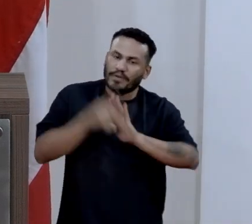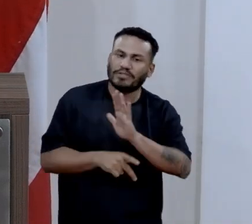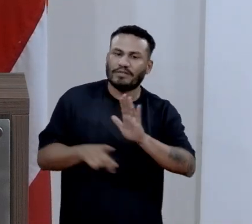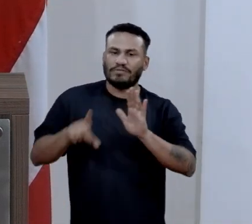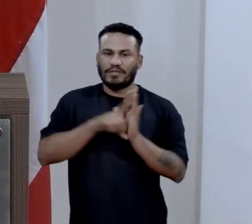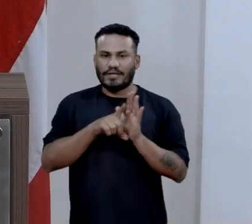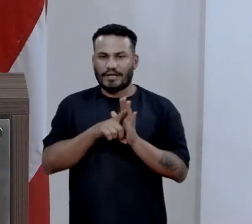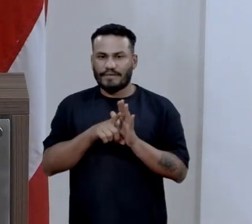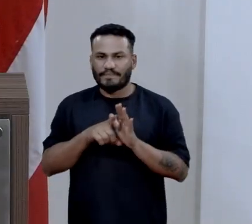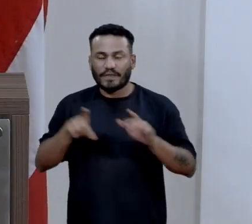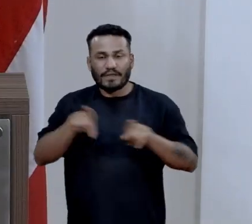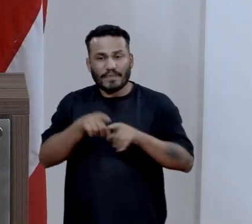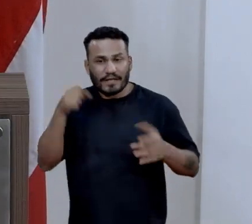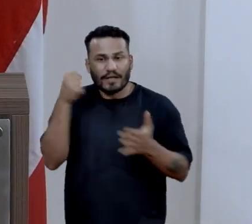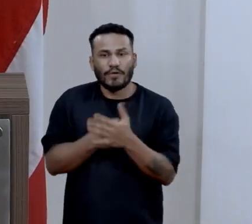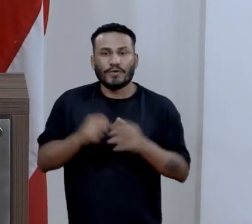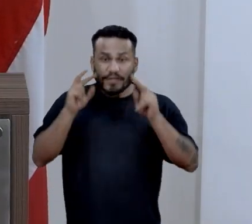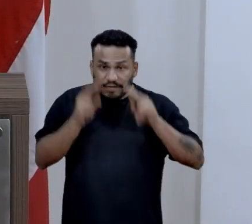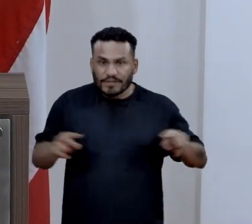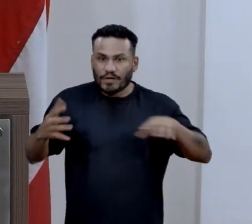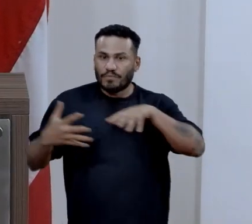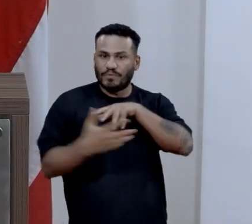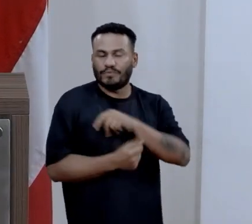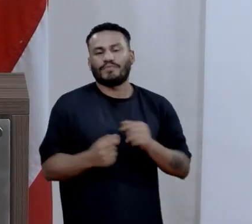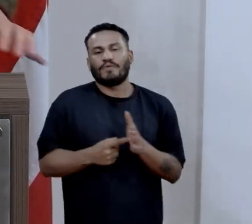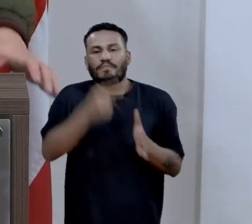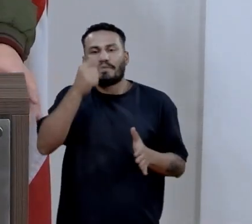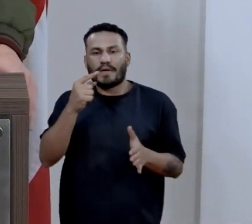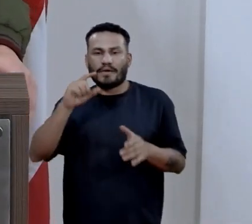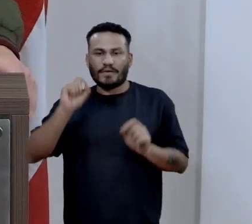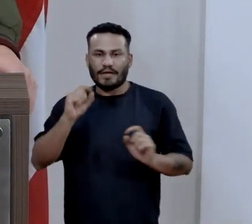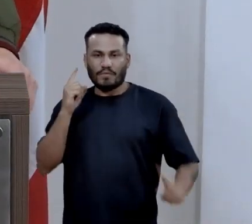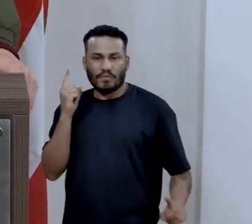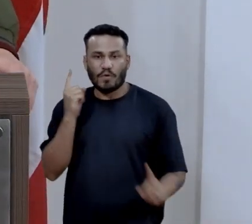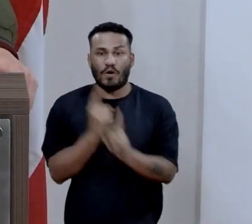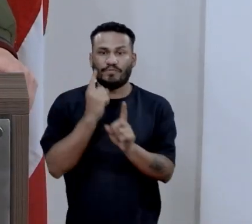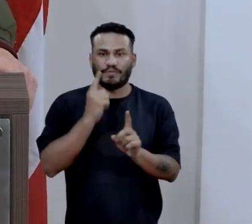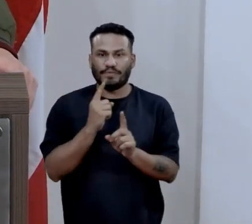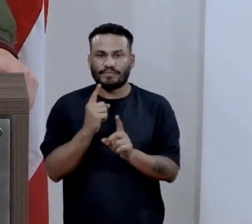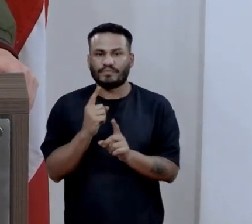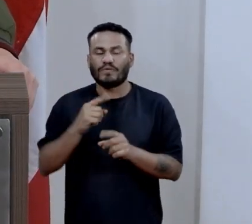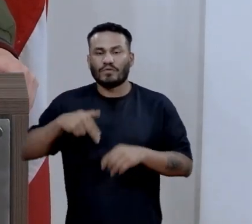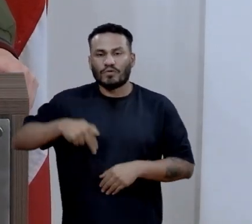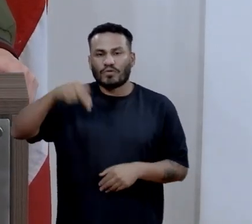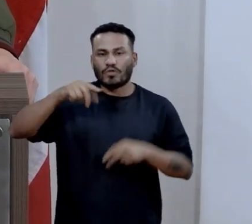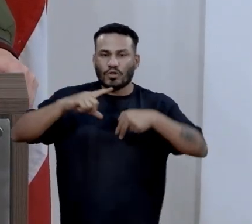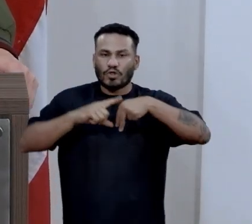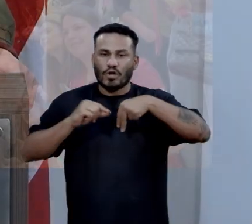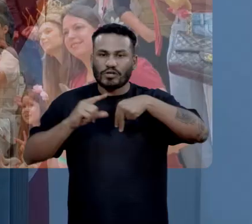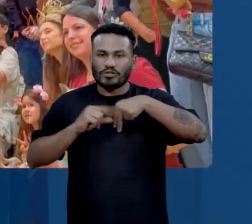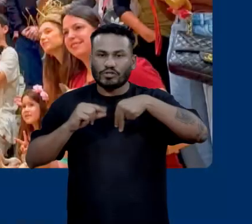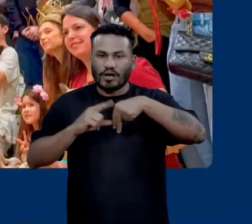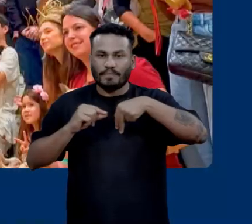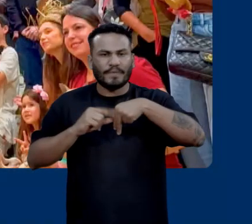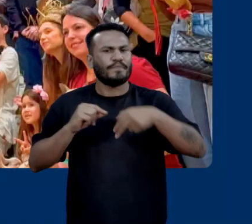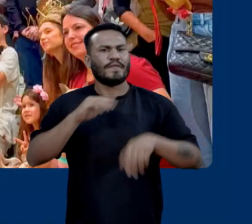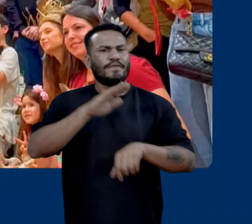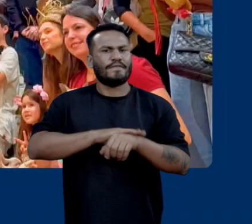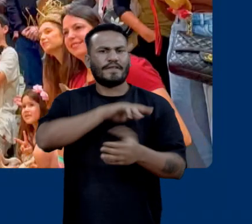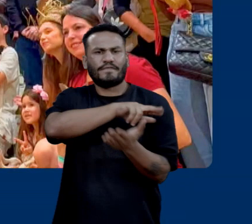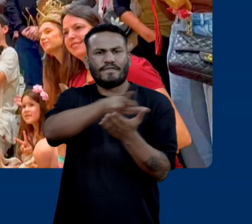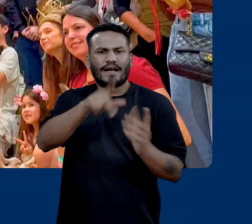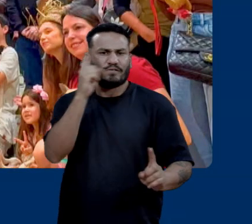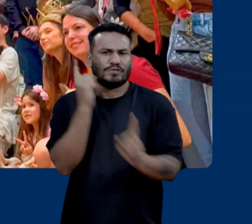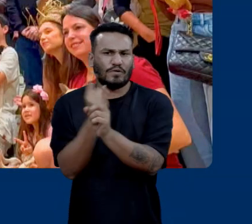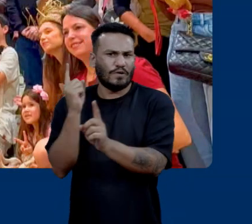de lei, na nossa luta e na nossa visão de mundo. Primeiro, nós tivemos um encontro no Norte Shopping, que tem feito vários encontros,